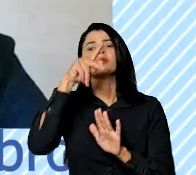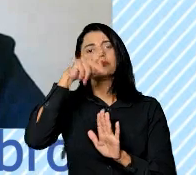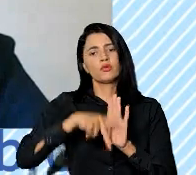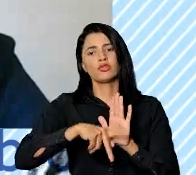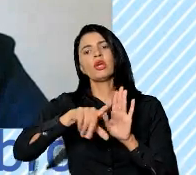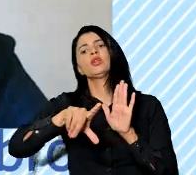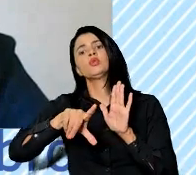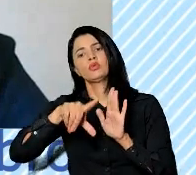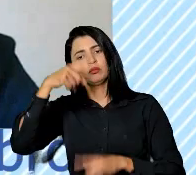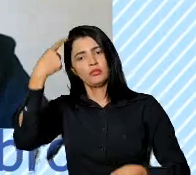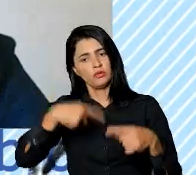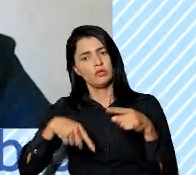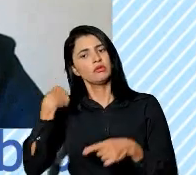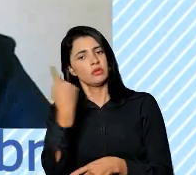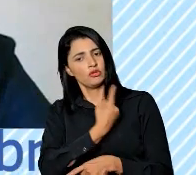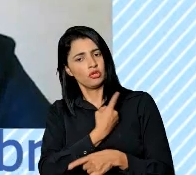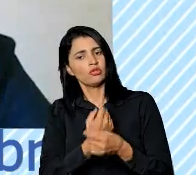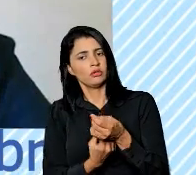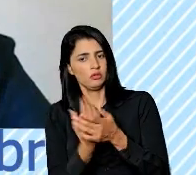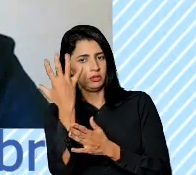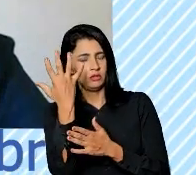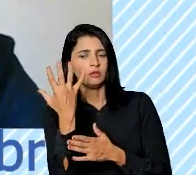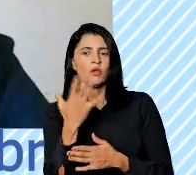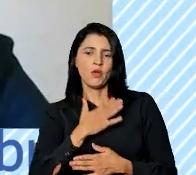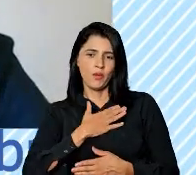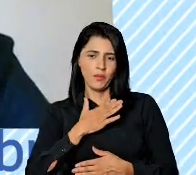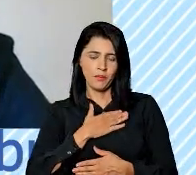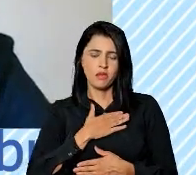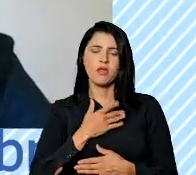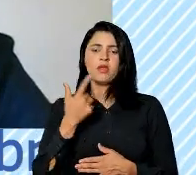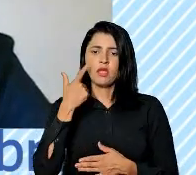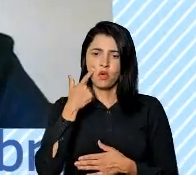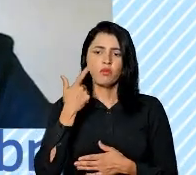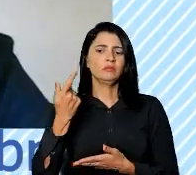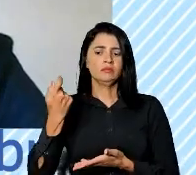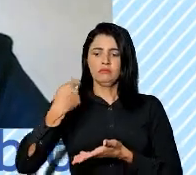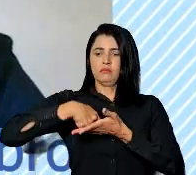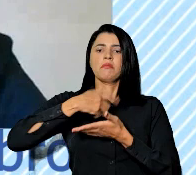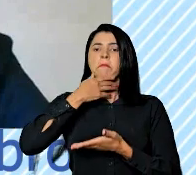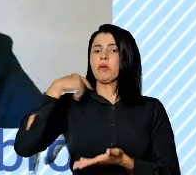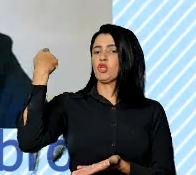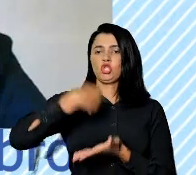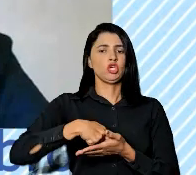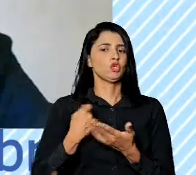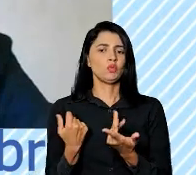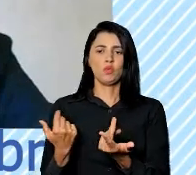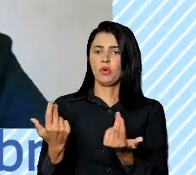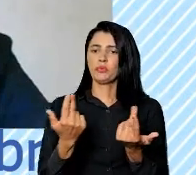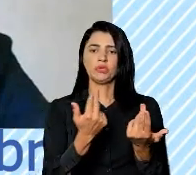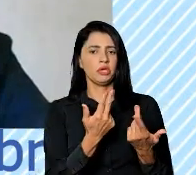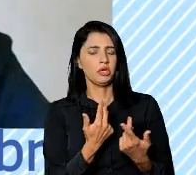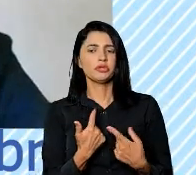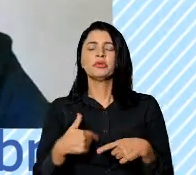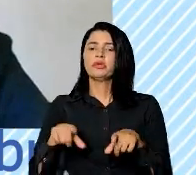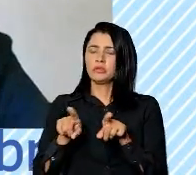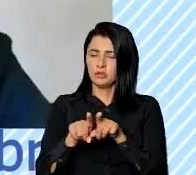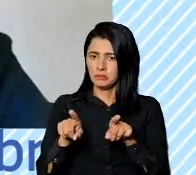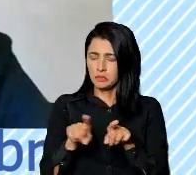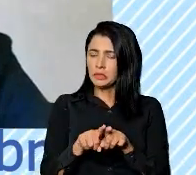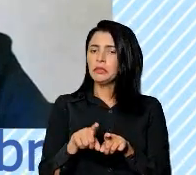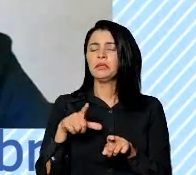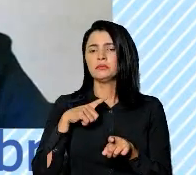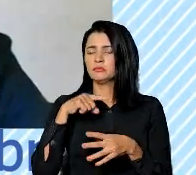político que nós estamos desenvolvendo, né? No meu caso, eu enfrento o machismo, como todas nós mulheres enfrentamos, mas também trago